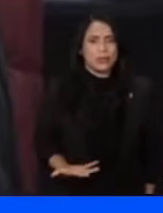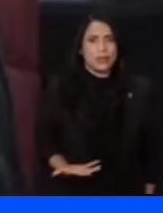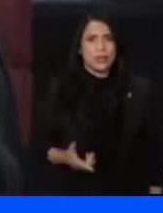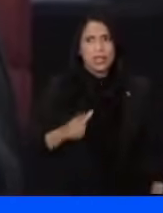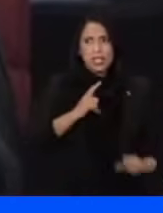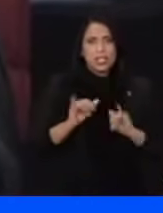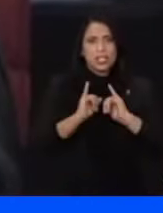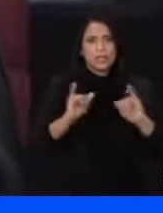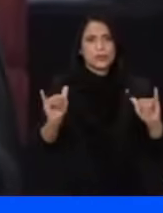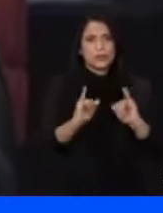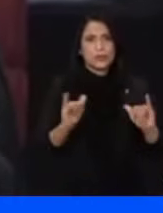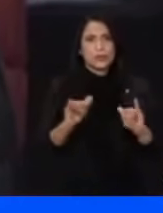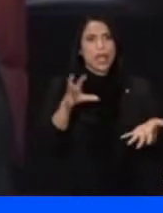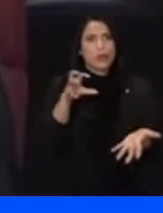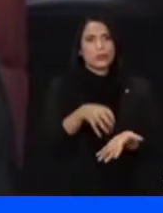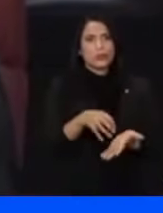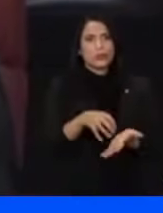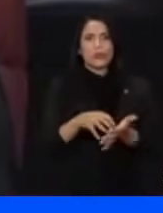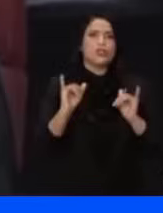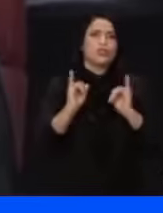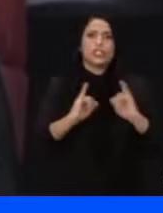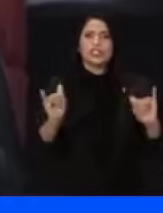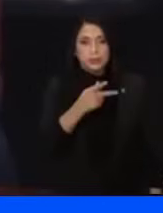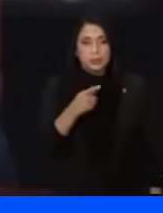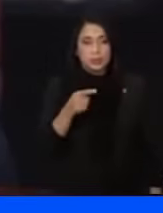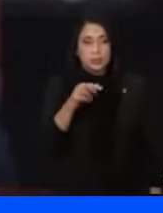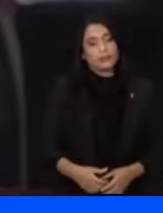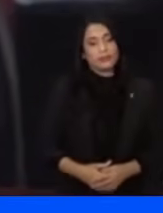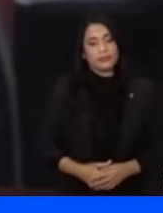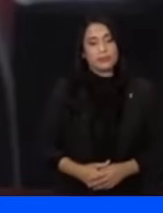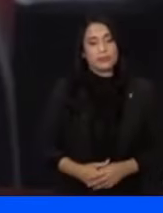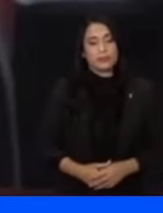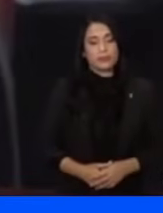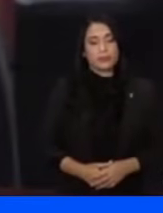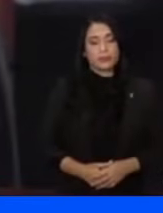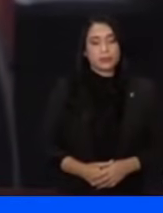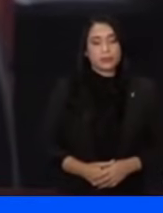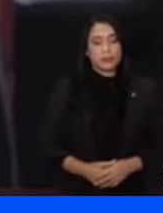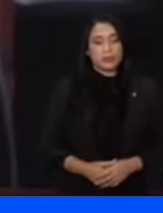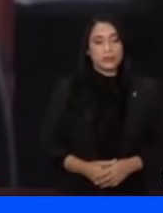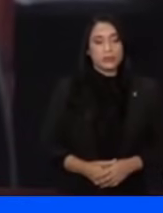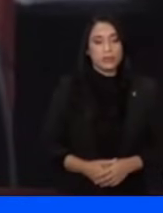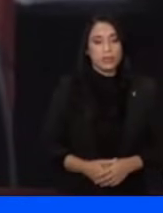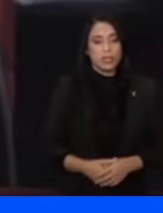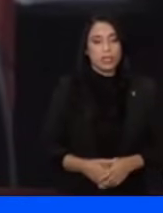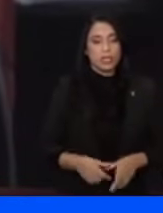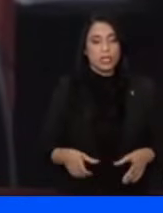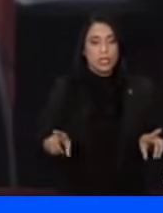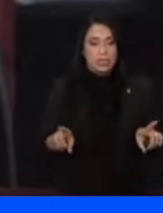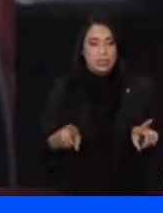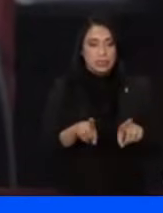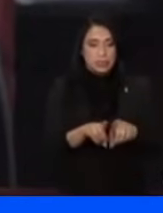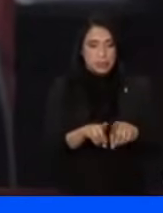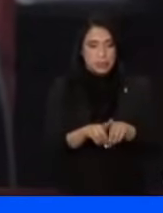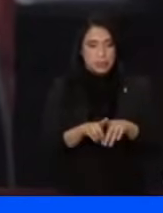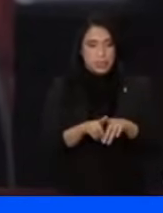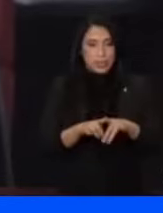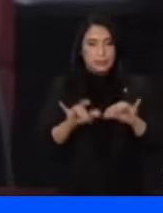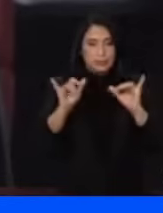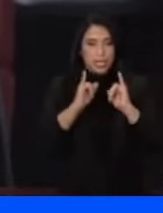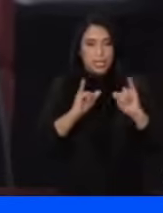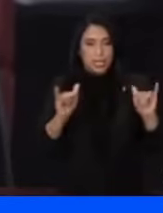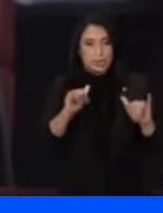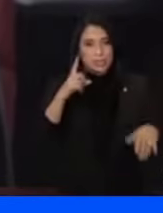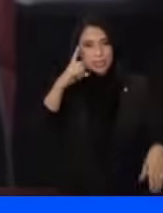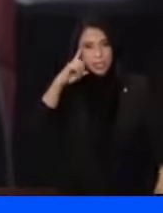divulgar o núcleo de desinformação, a fraude às eleições. Também aqui há mensagens